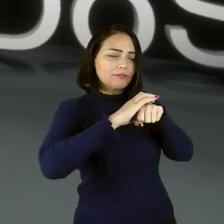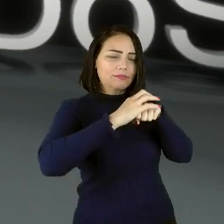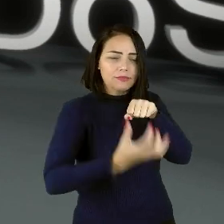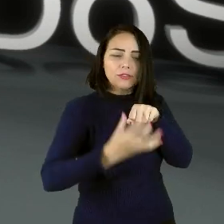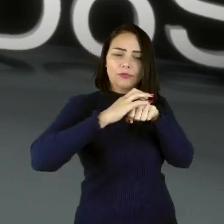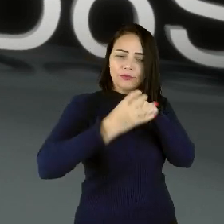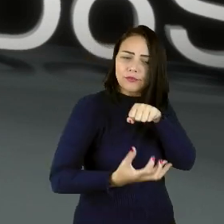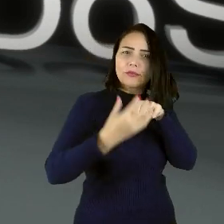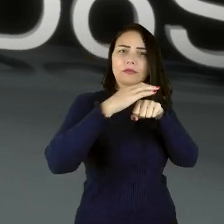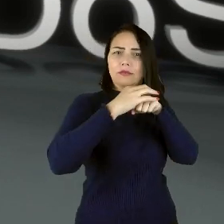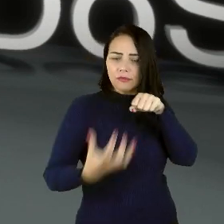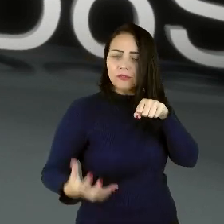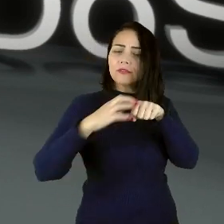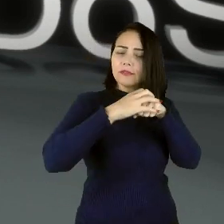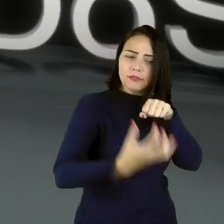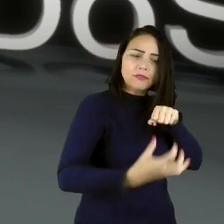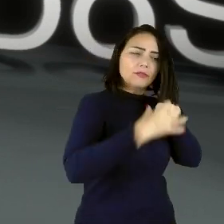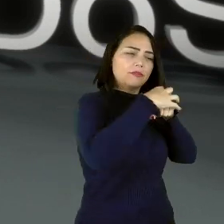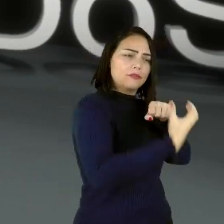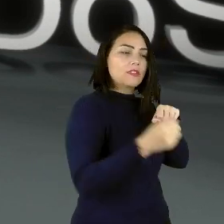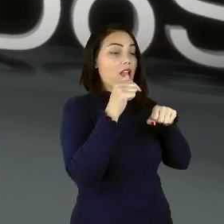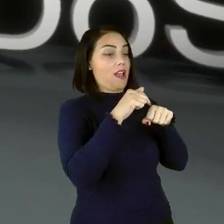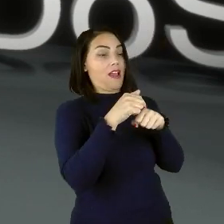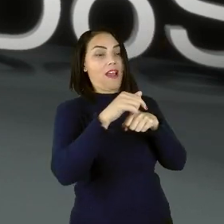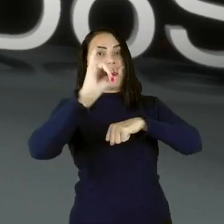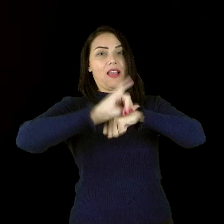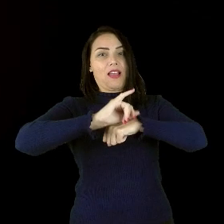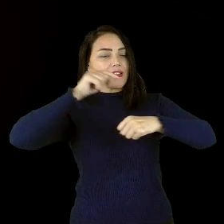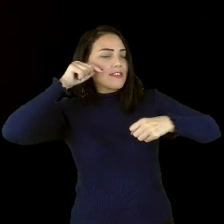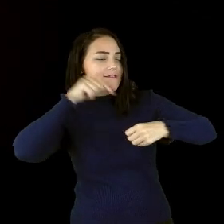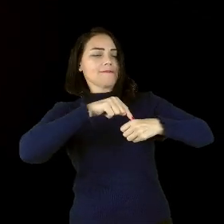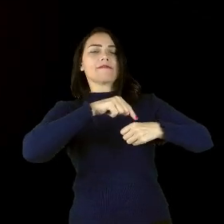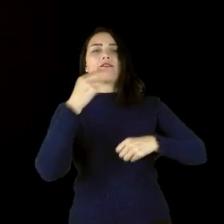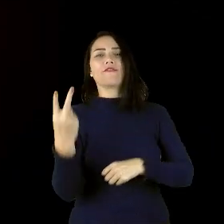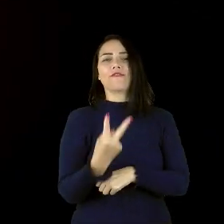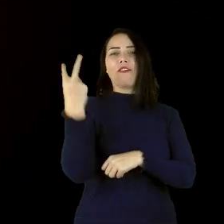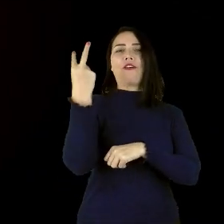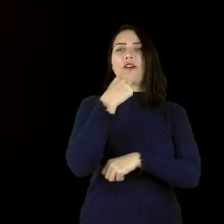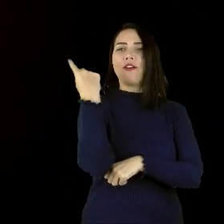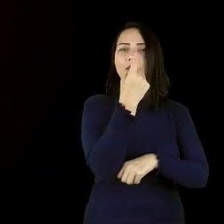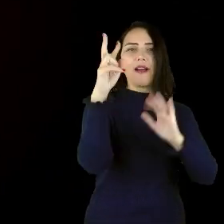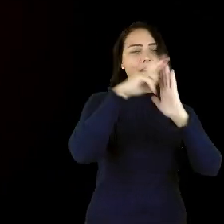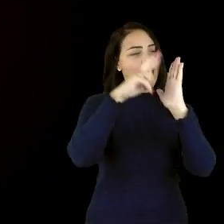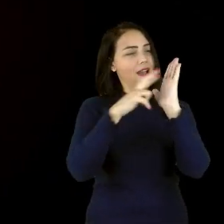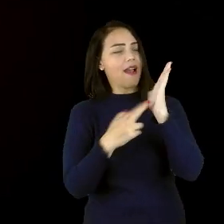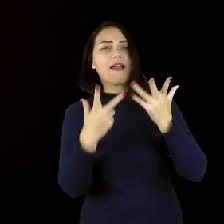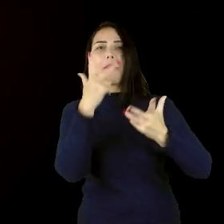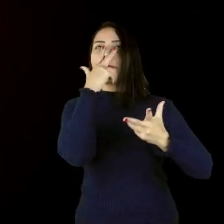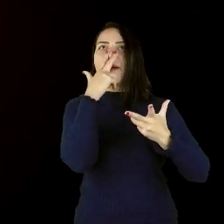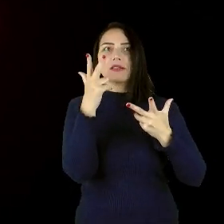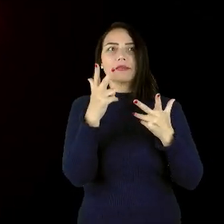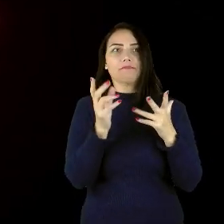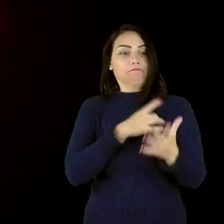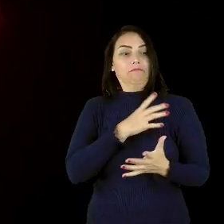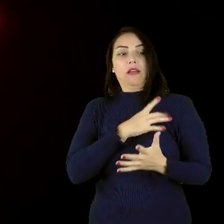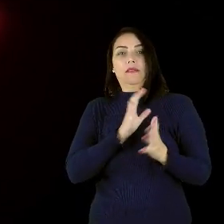seus anéis, chega ao ponto essencial, o centro, que ali está os nossos valores, as nossas regras, os nossos tabus,